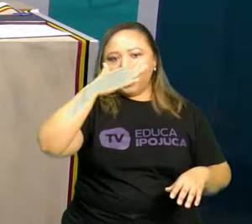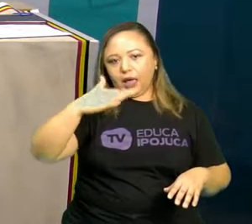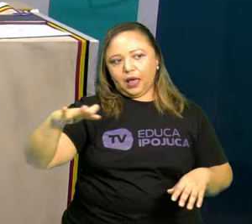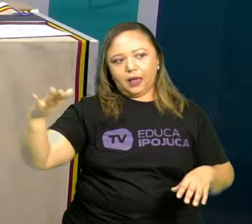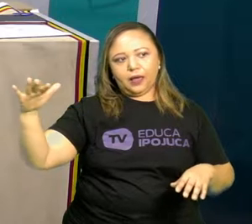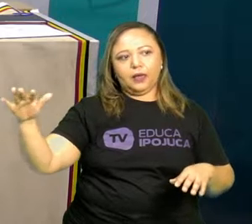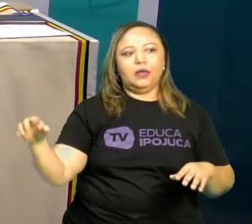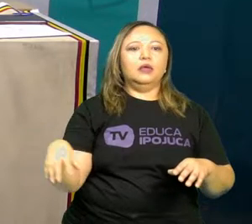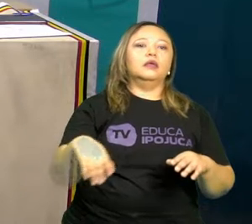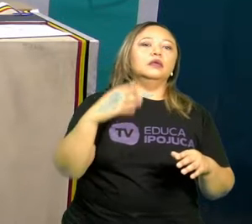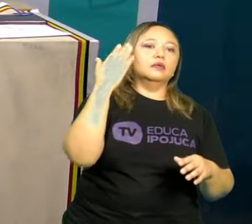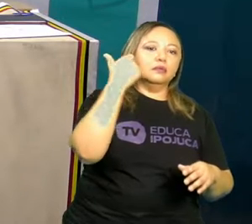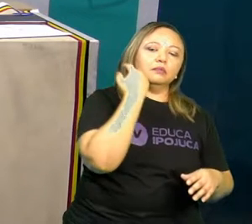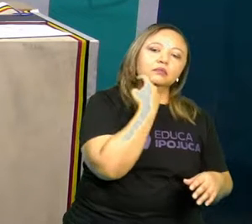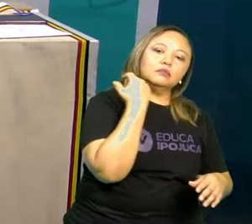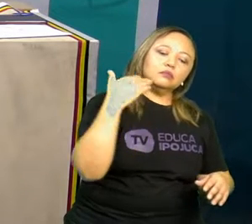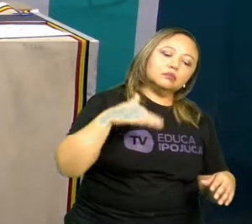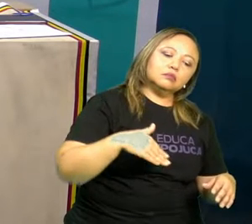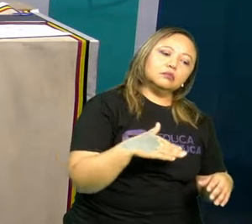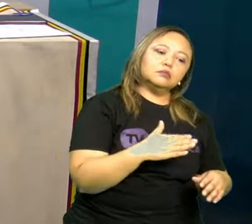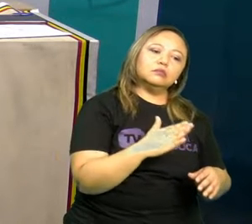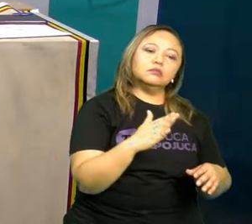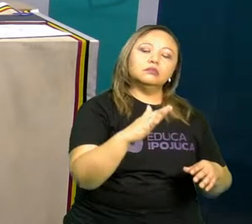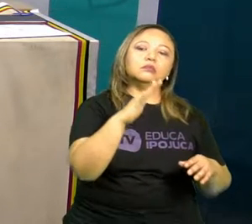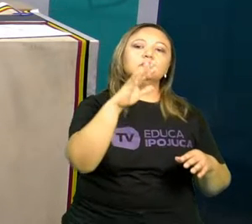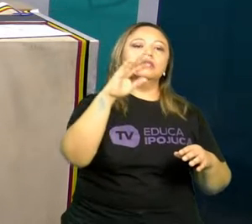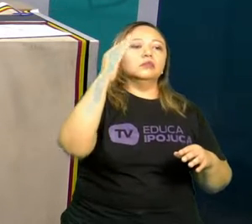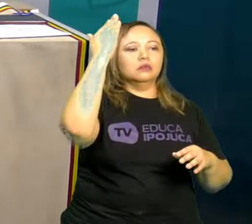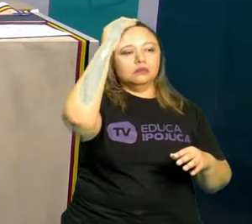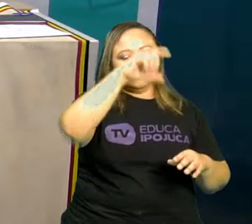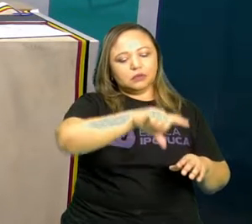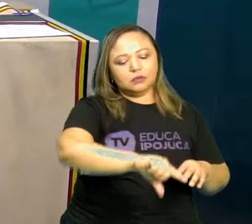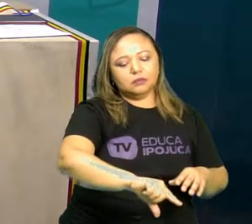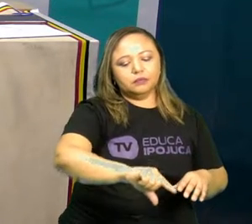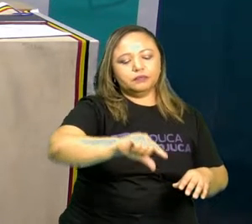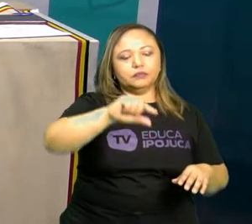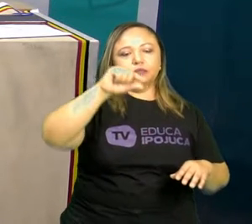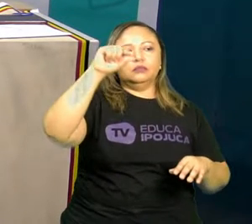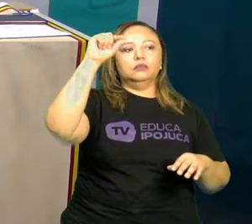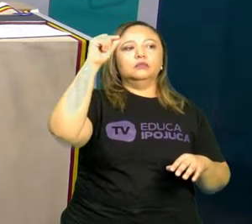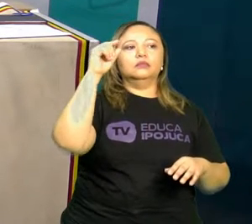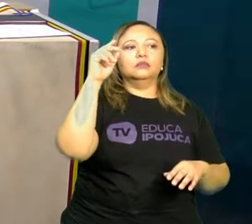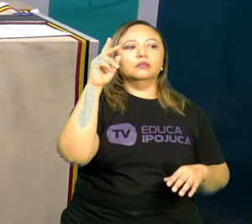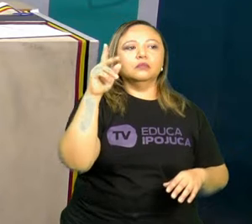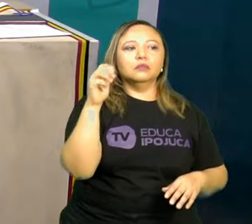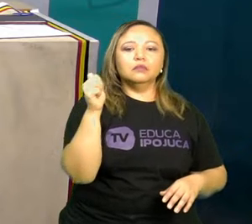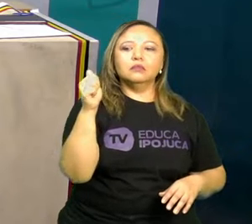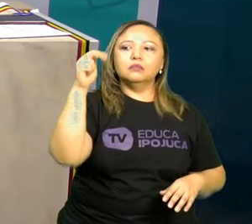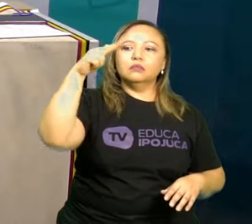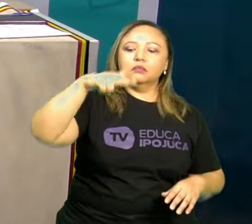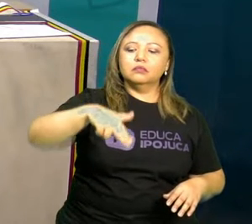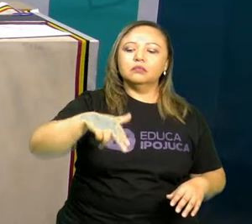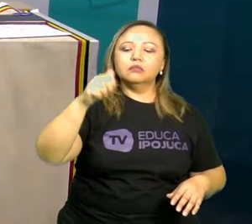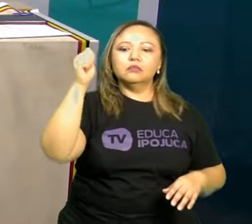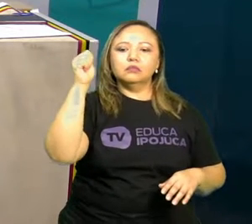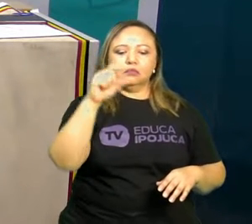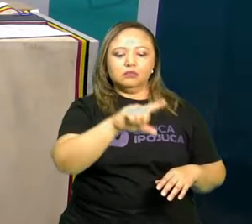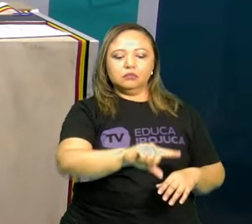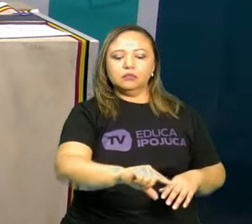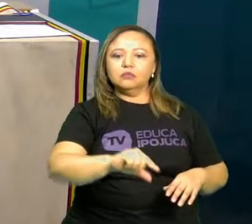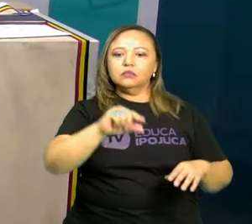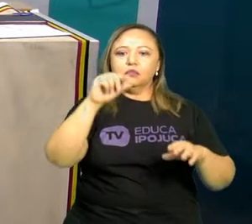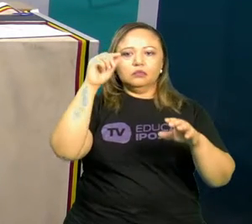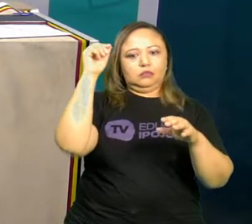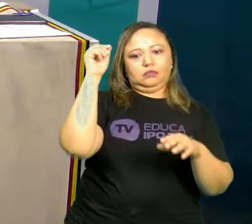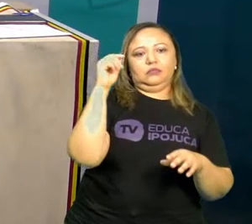um peixinho e soubesse nadar, eu tirava Ana do